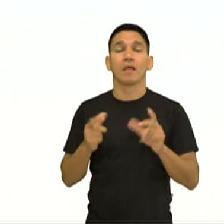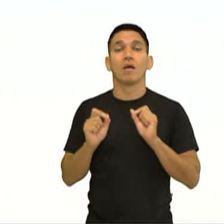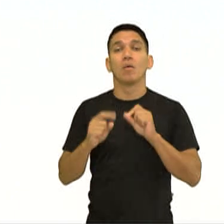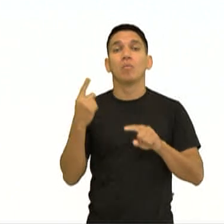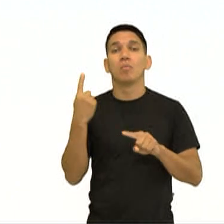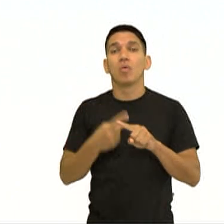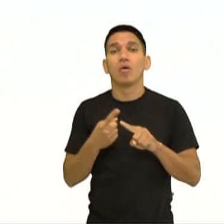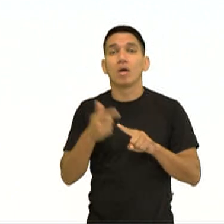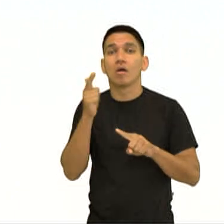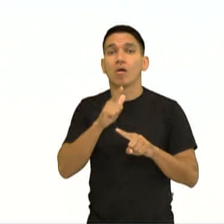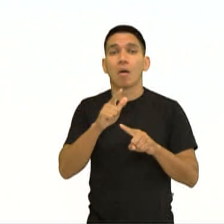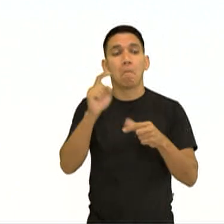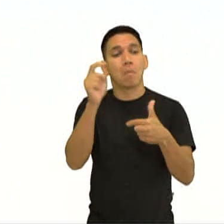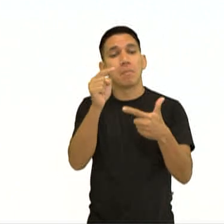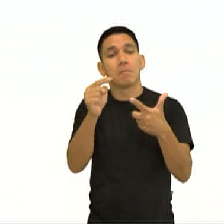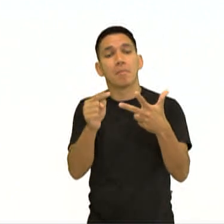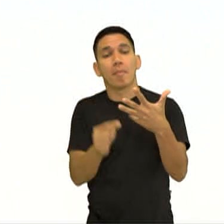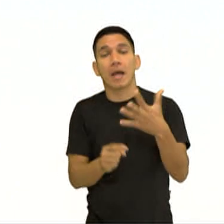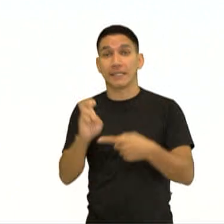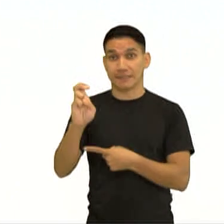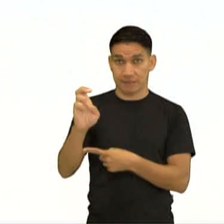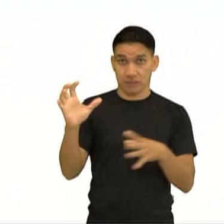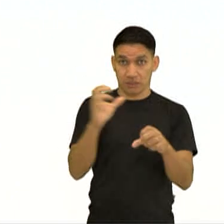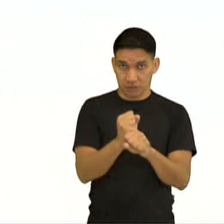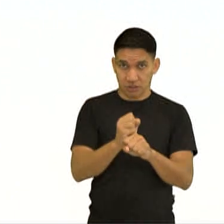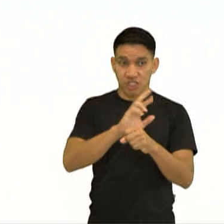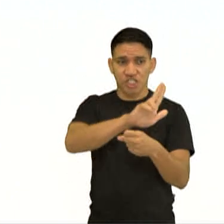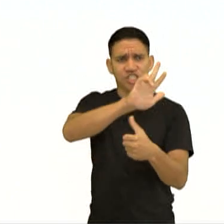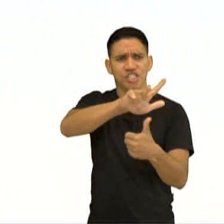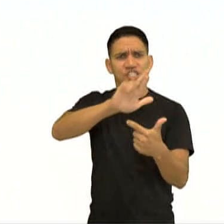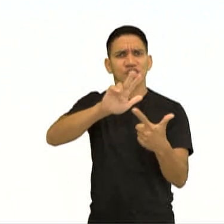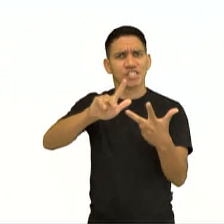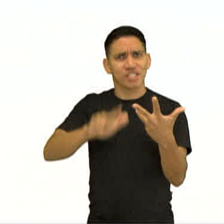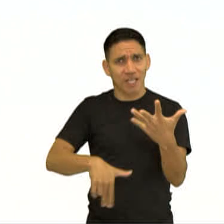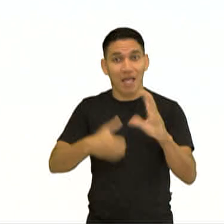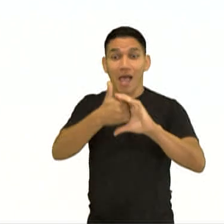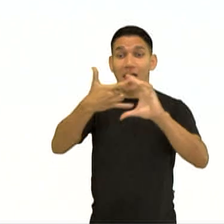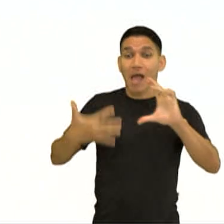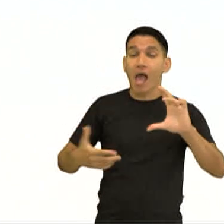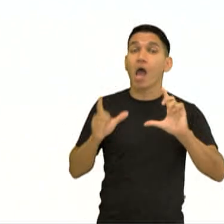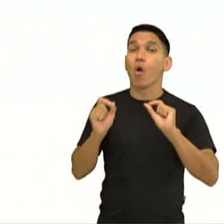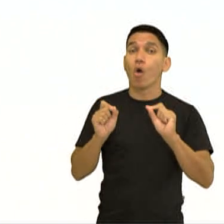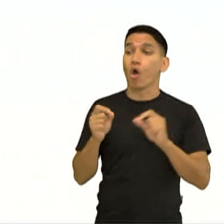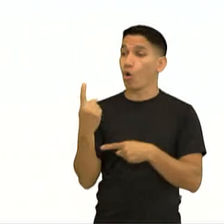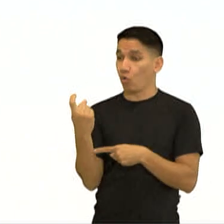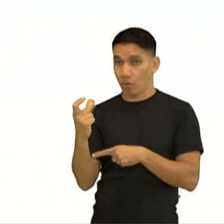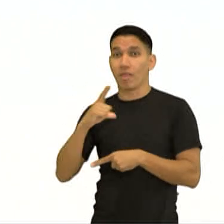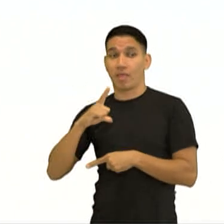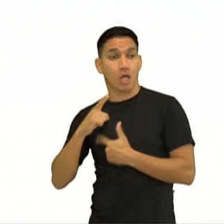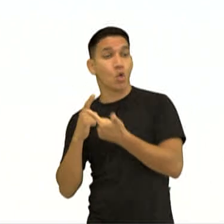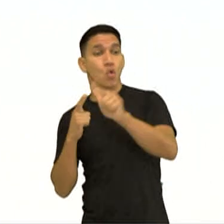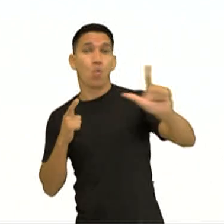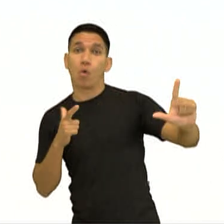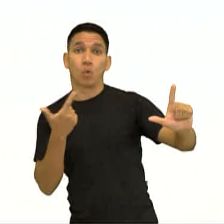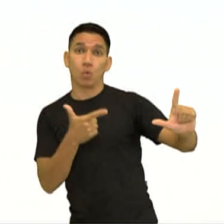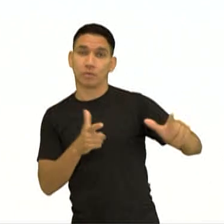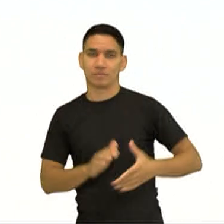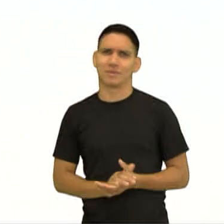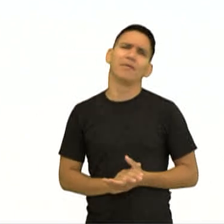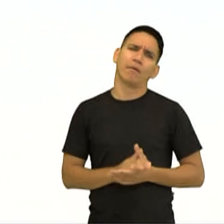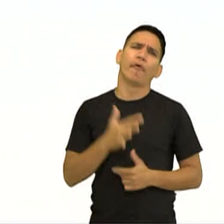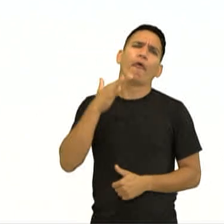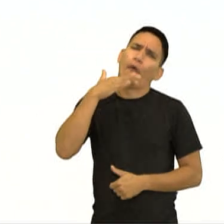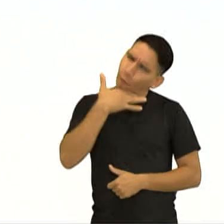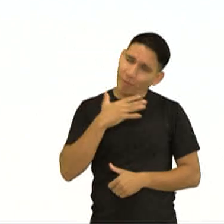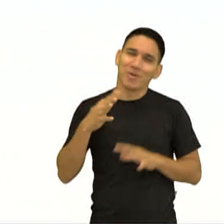você vai ter 5 mascotes diferentes e as características que eu coloquei aqui, Um tem, mas os outros não. Claro que todos eles